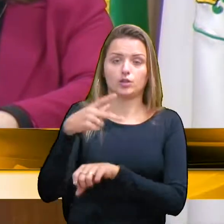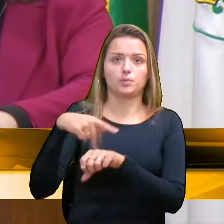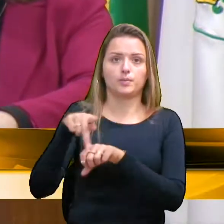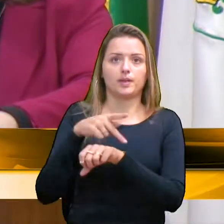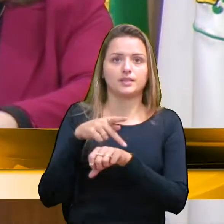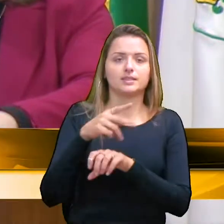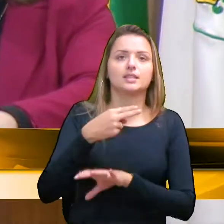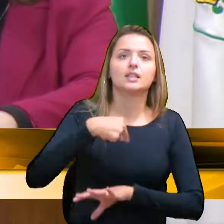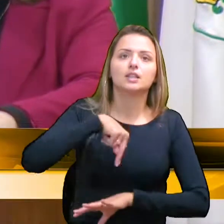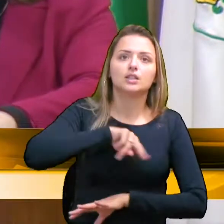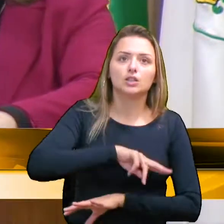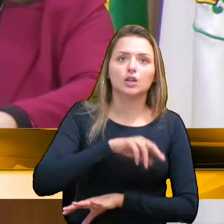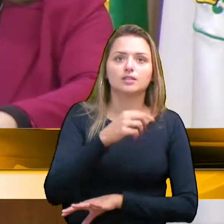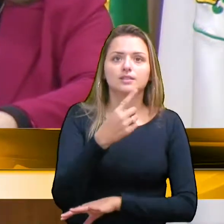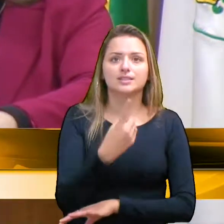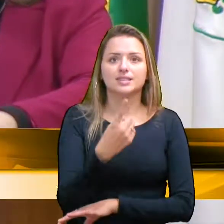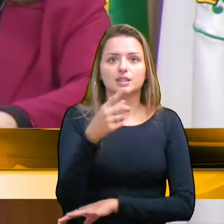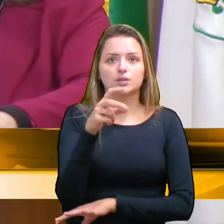a